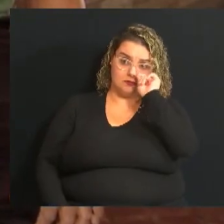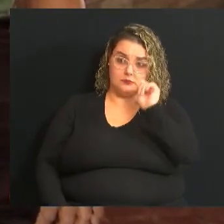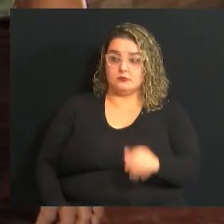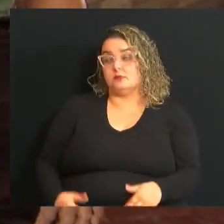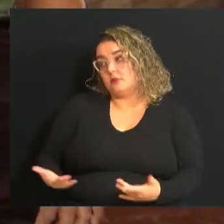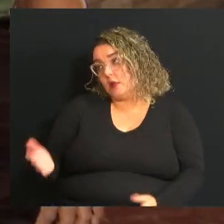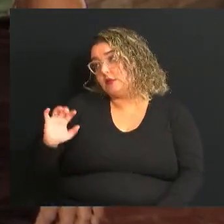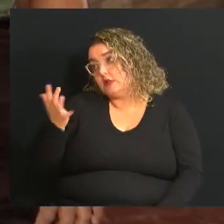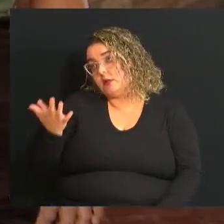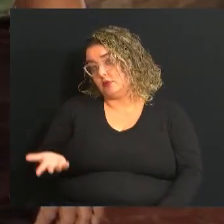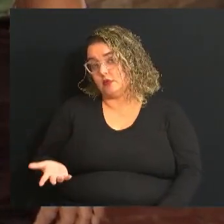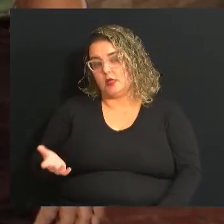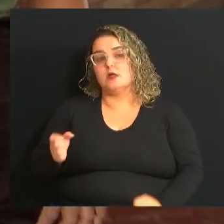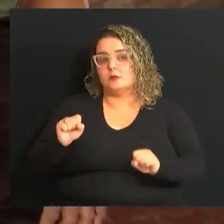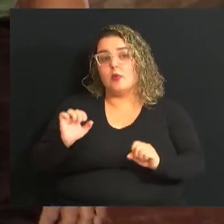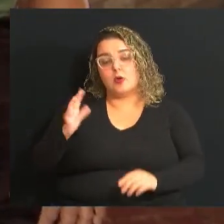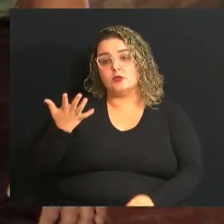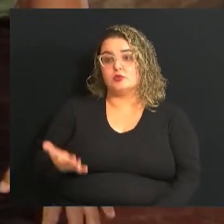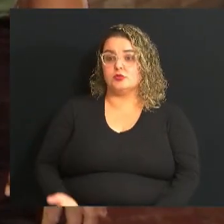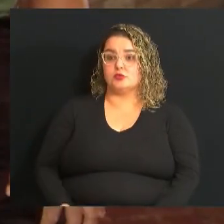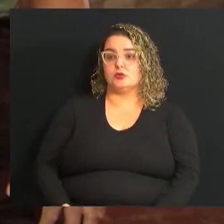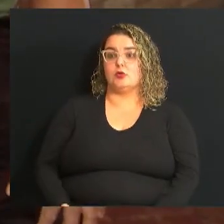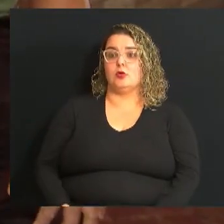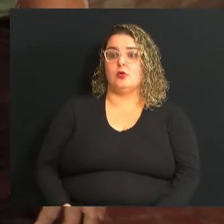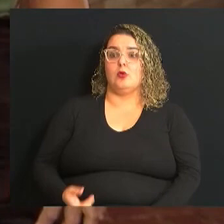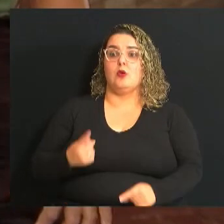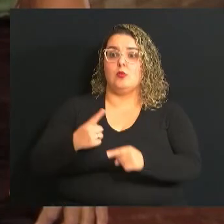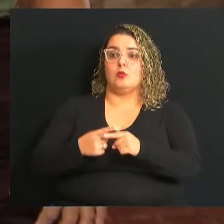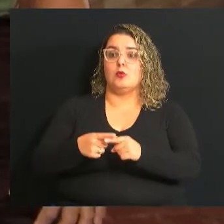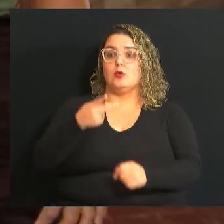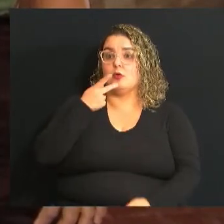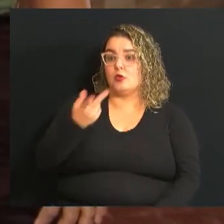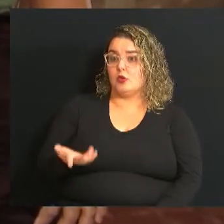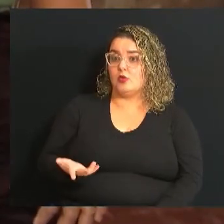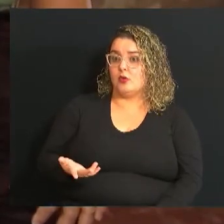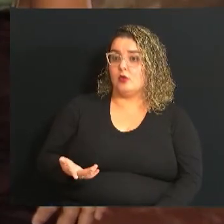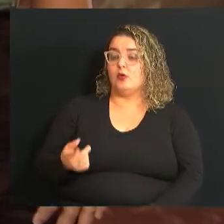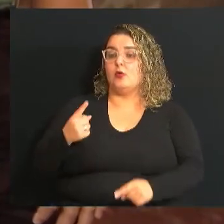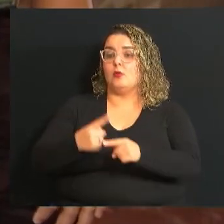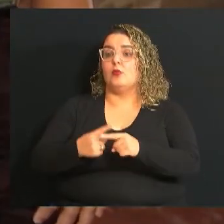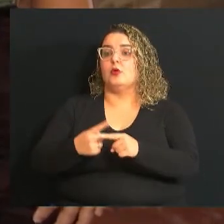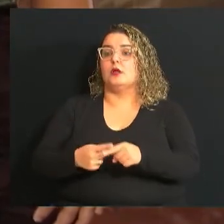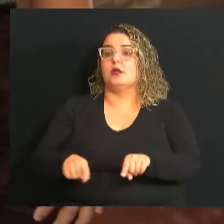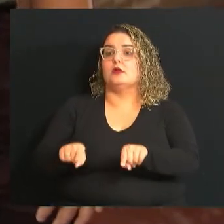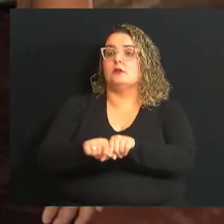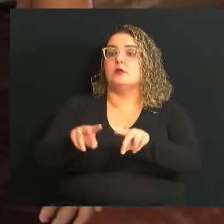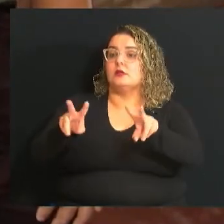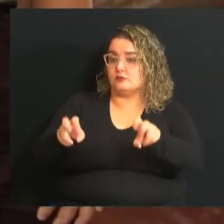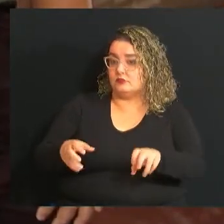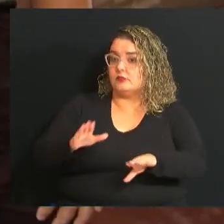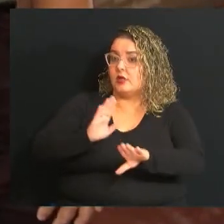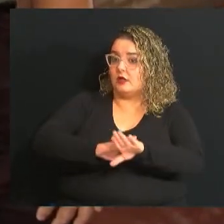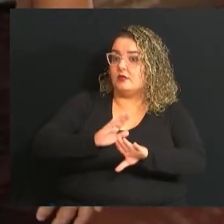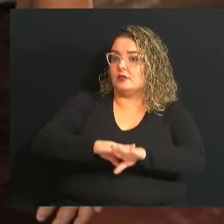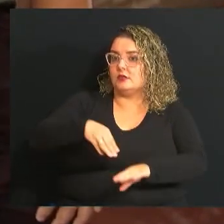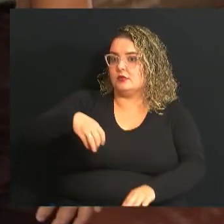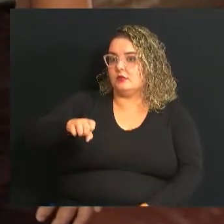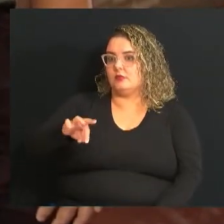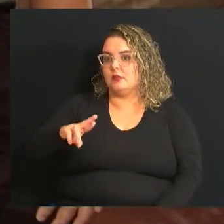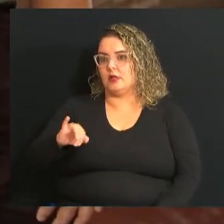já é entregue em menos de 7 dias. Então o que o Código de Defesa do Consumidor fala? Que o consumidor recebeu o produto, ele